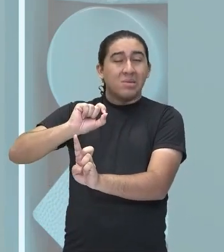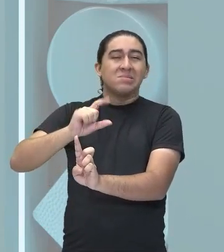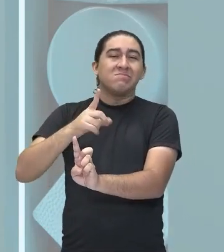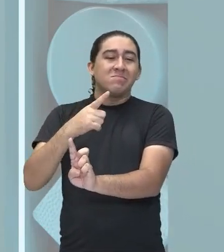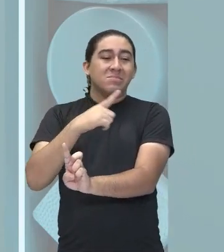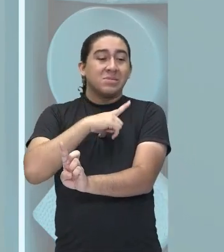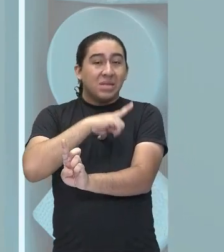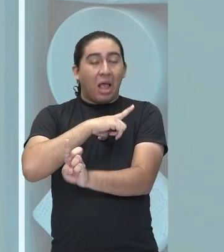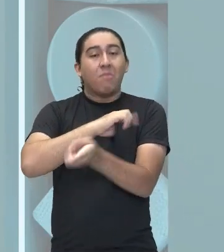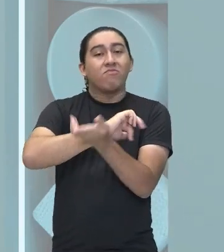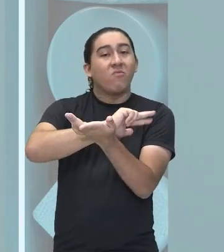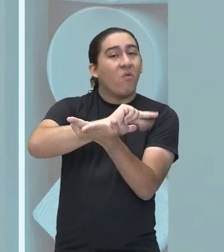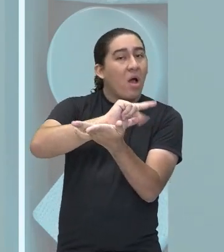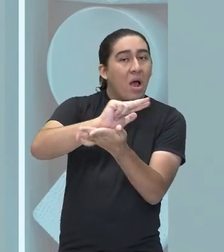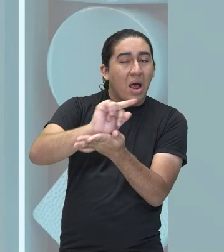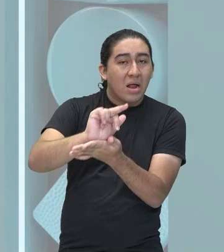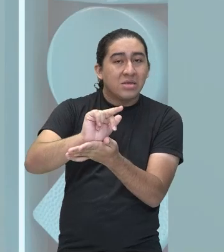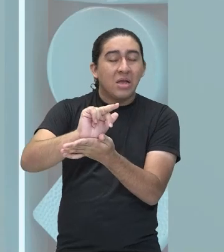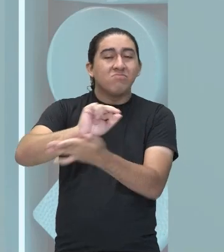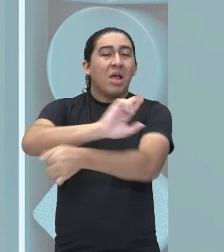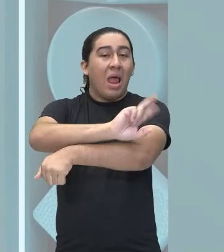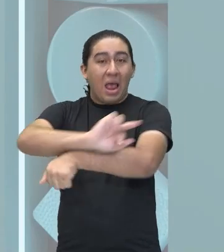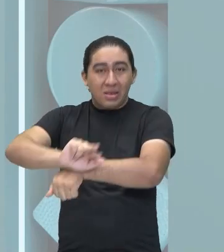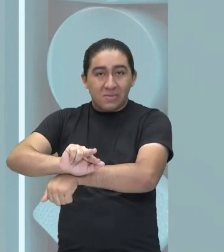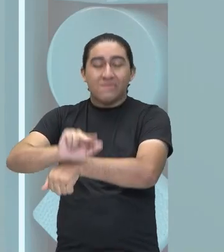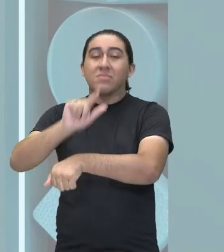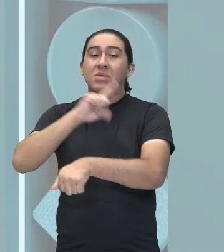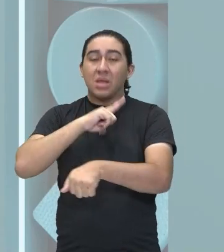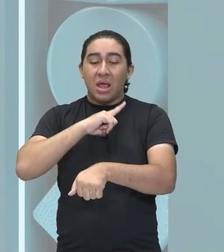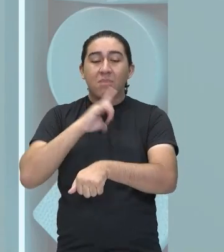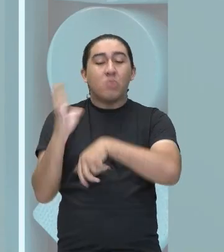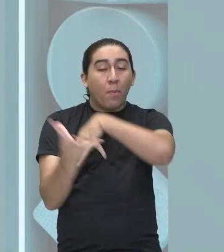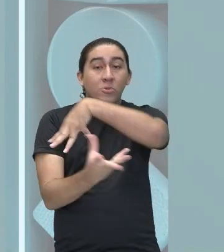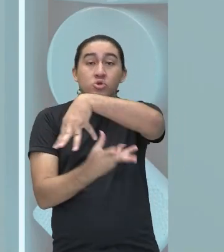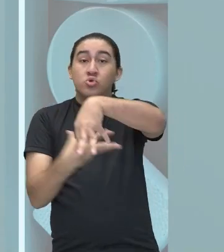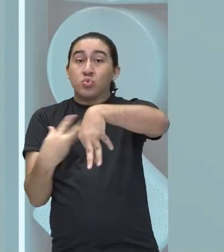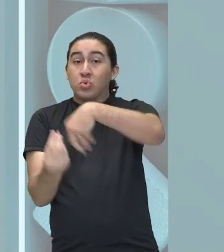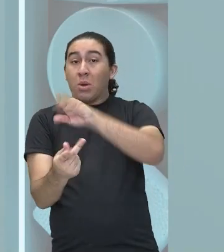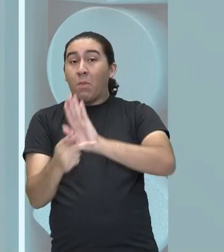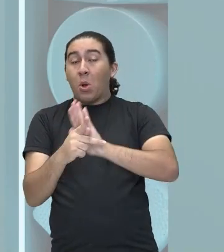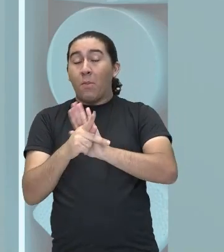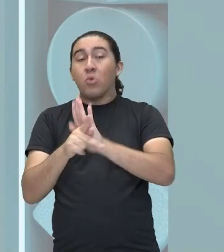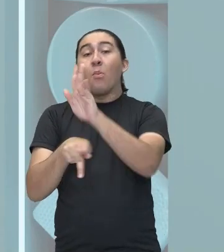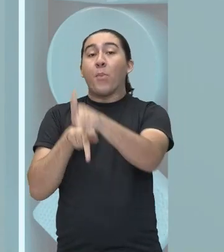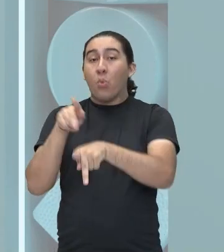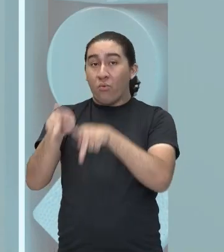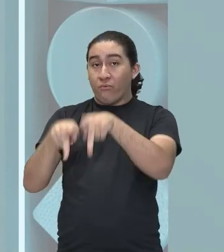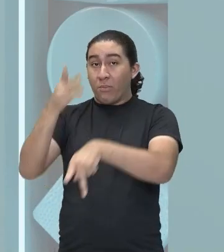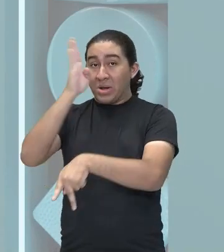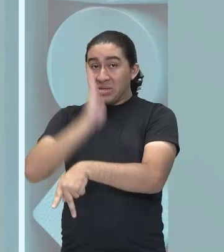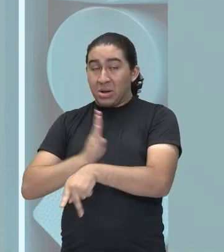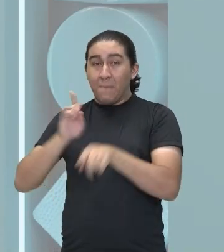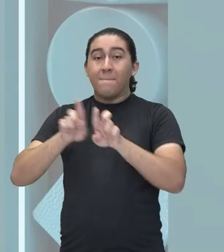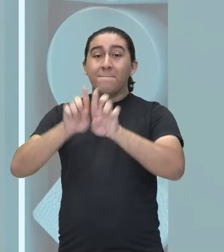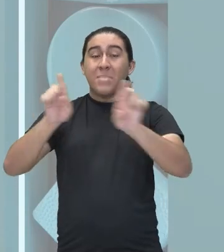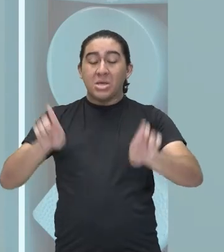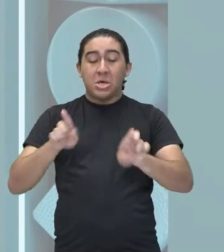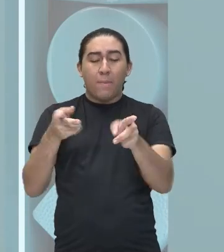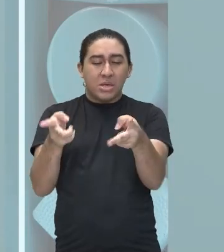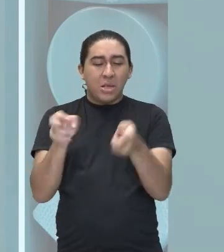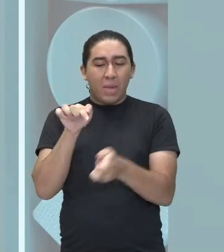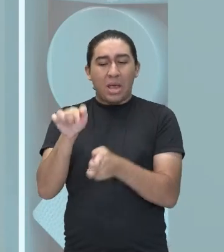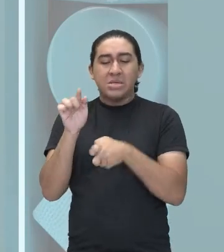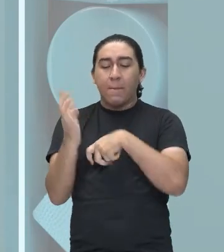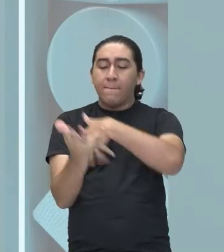de raça, certo? Ele é um exemplo da miscigenação do povo brasileiro. Mas perceba que essa miscigenação,